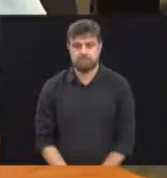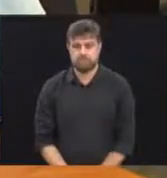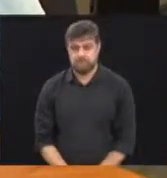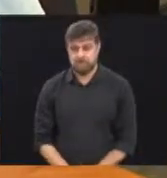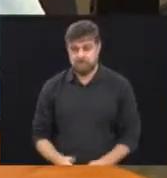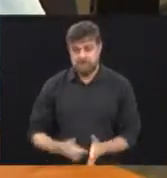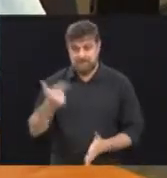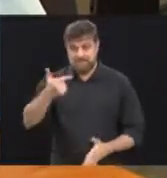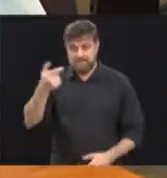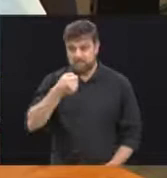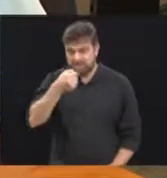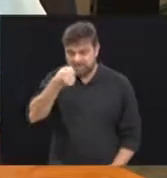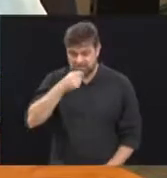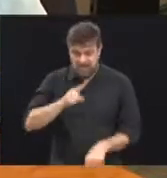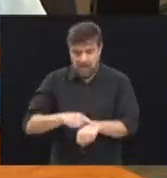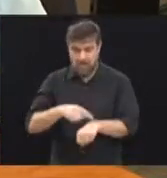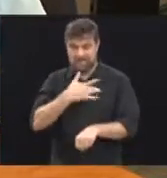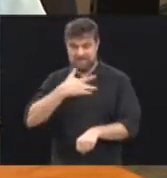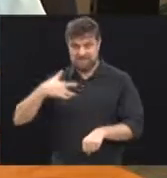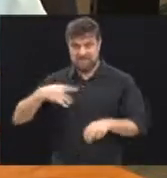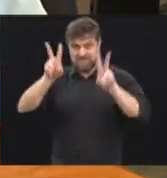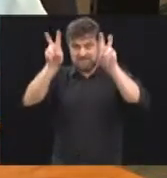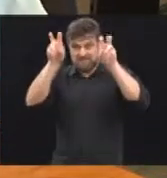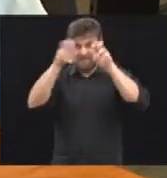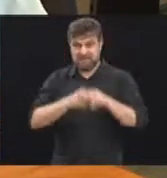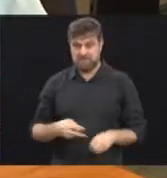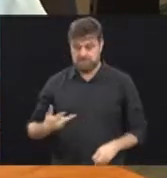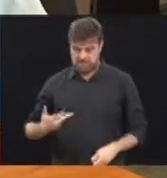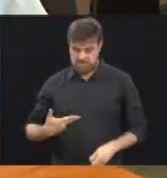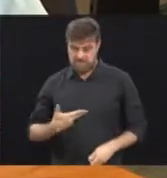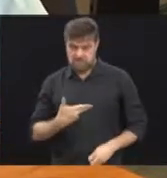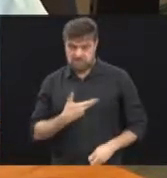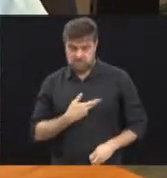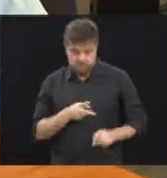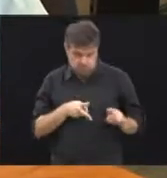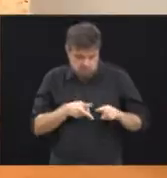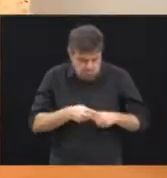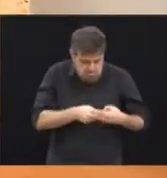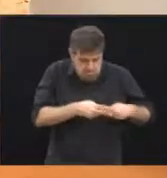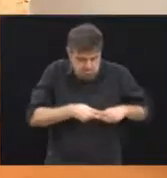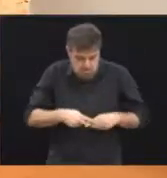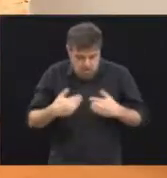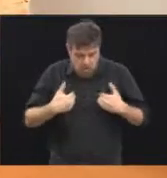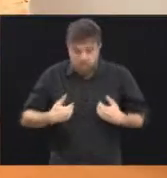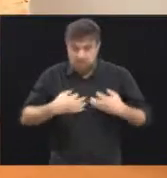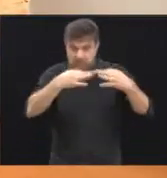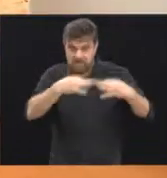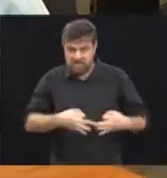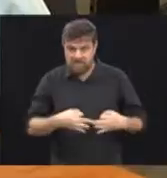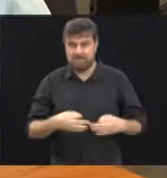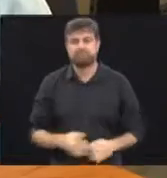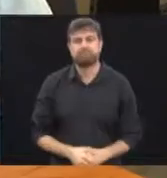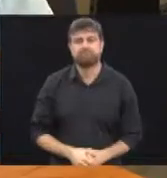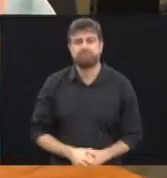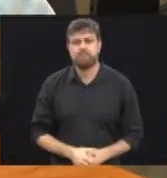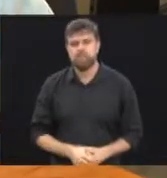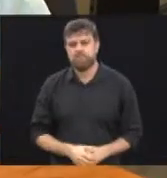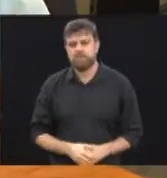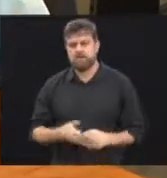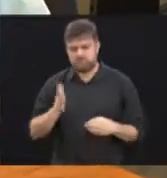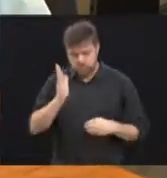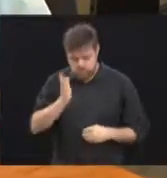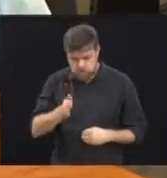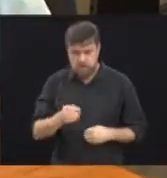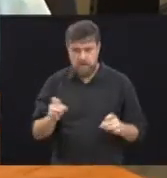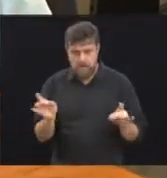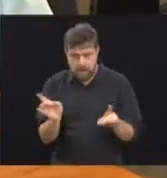Esse é o segundo bloco do Momento Saúde, que hoje está falando sobre cirurgia plástica reparadora com o Dr. Juliano Pereira. Doutor, nós encerramos o primeiro